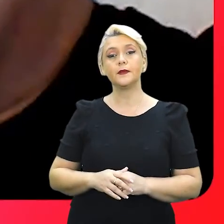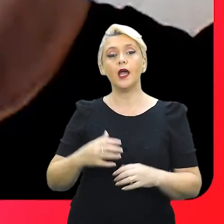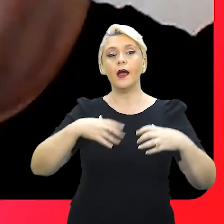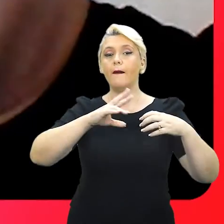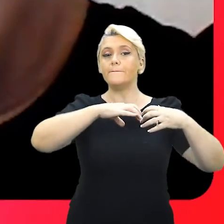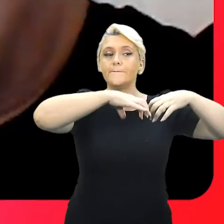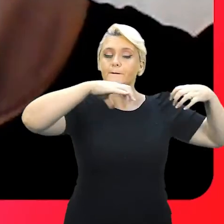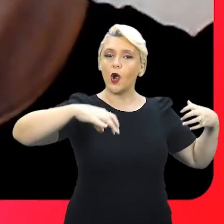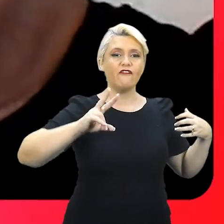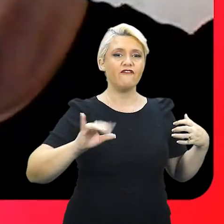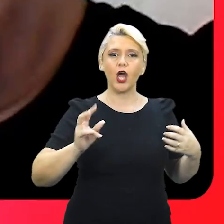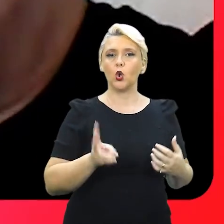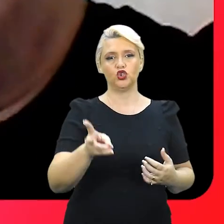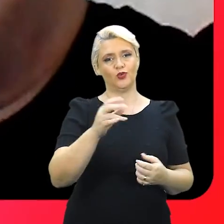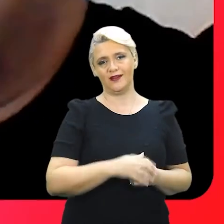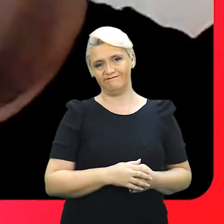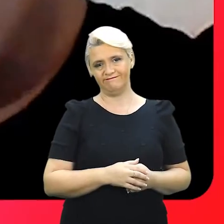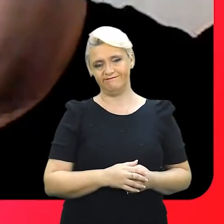vai continuar.